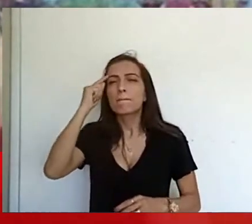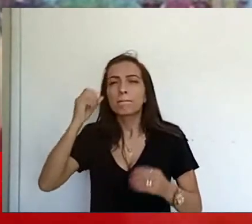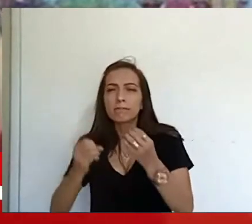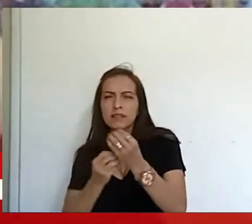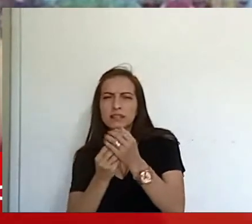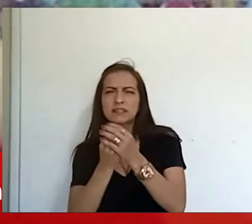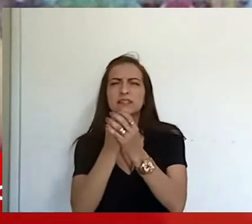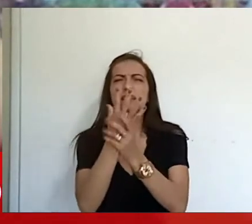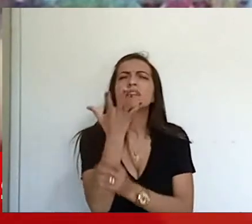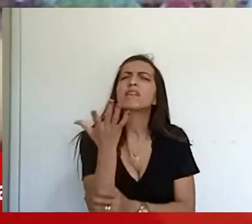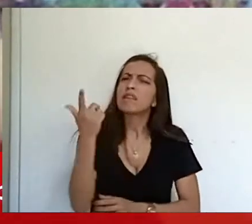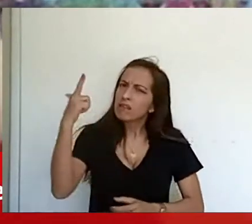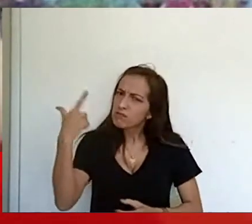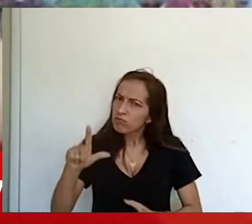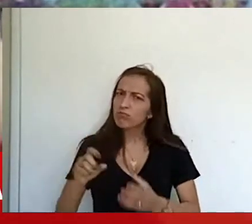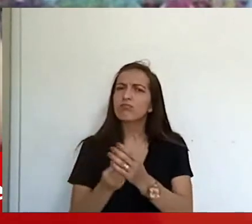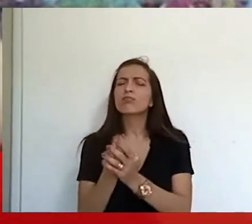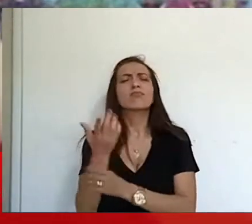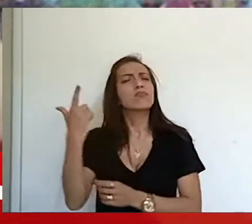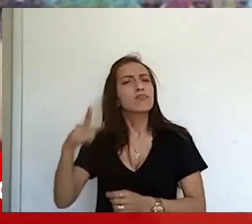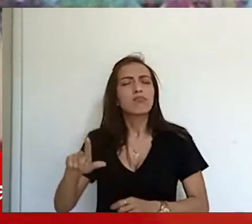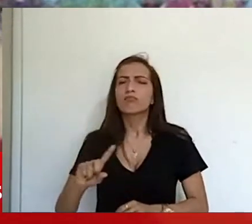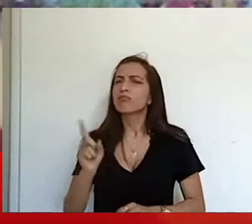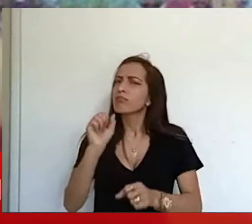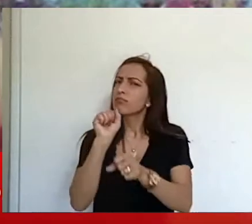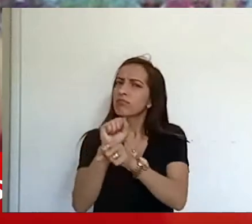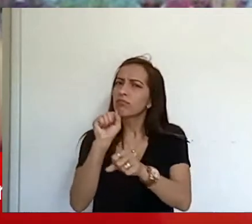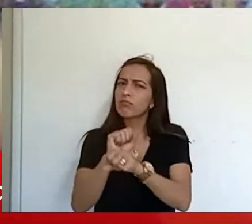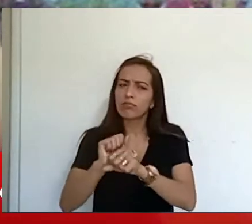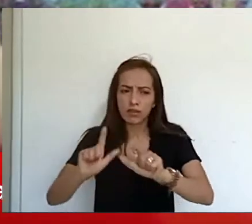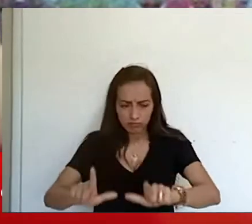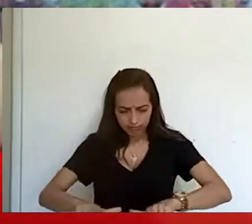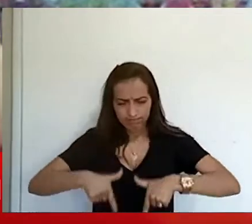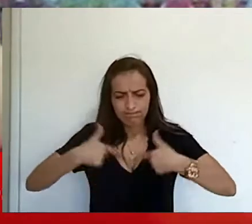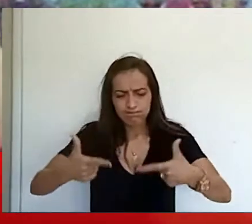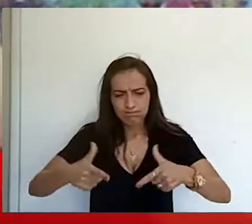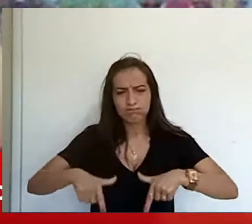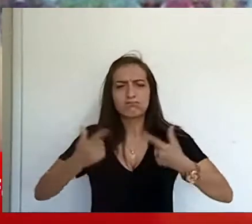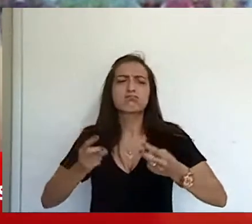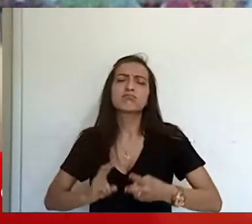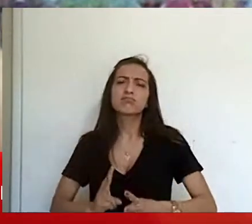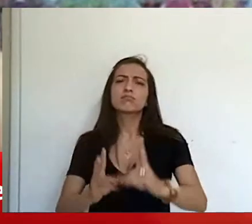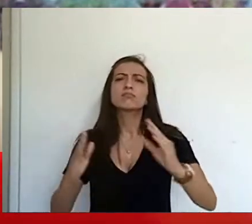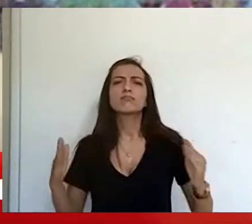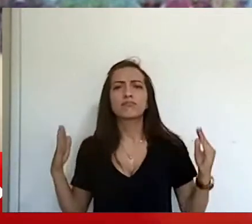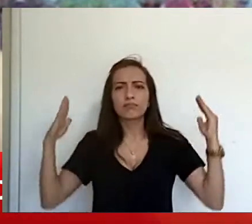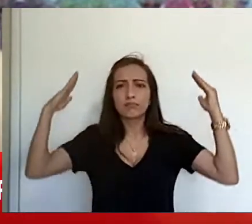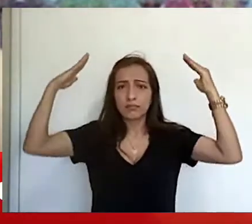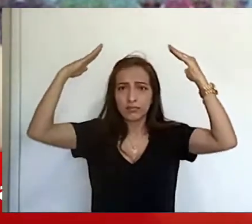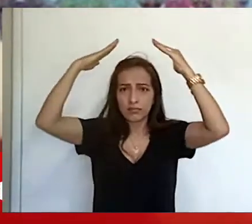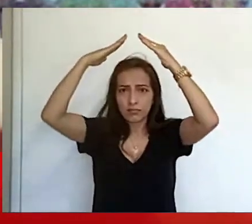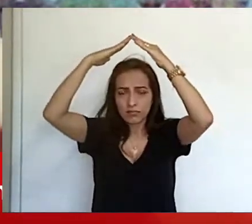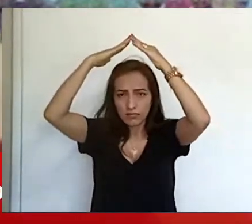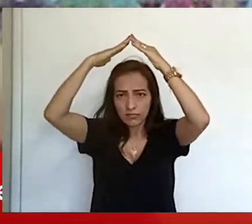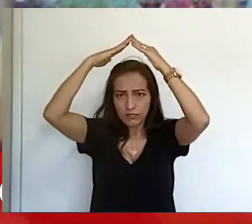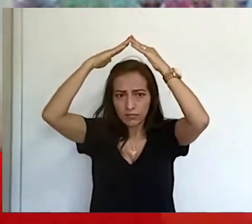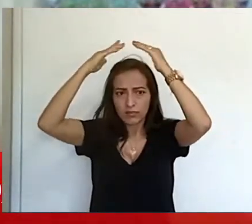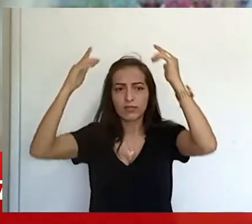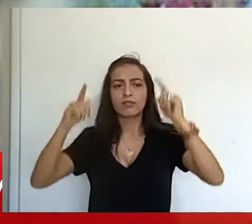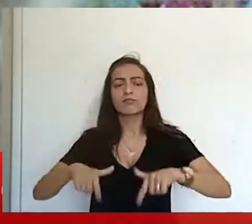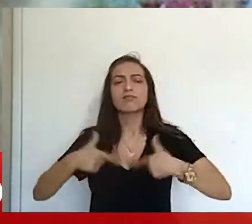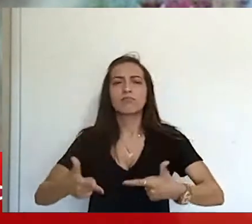não para. E a esperança também que o Papa Francisco coloca, né? Dessa luta constante. Então, quero